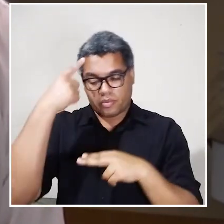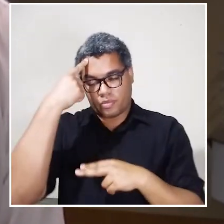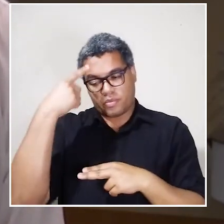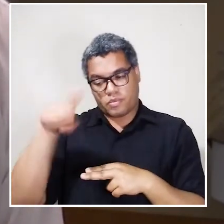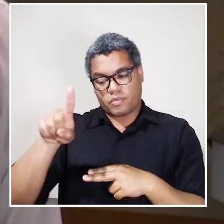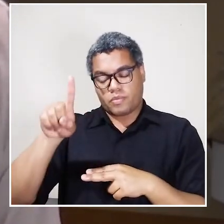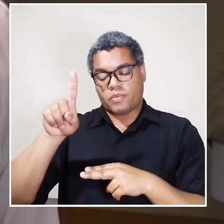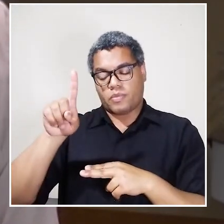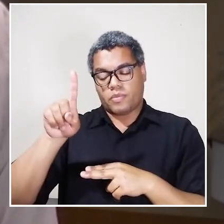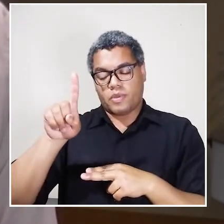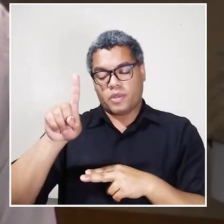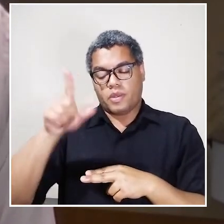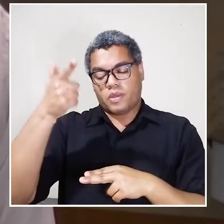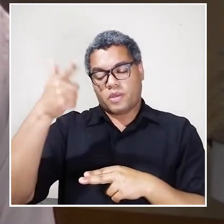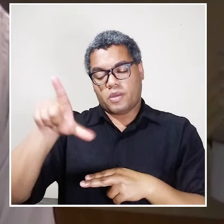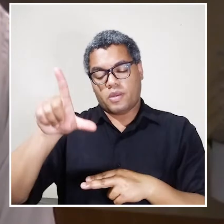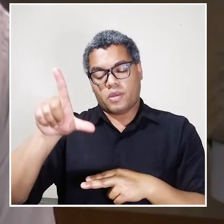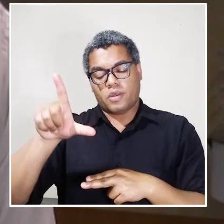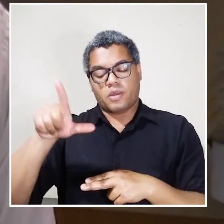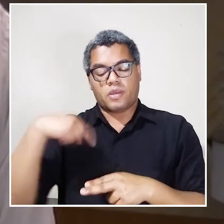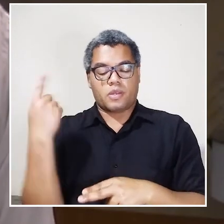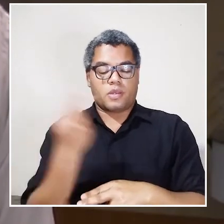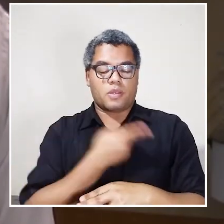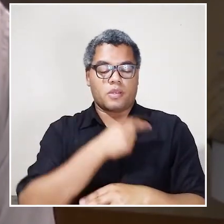vida, nós não vamos ser